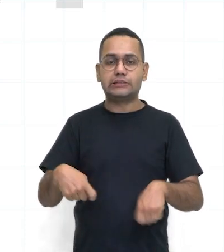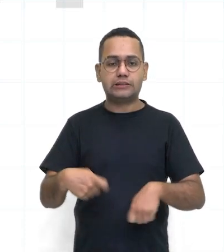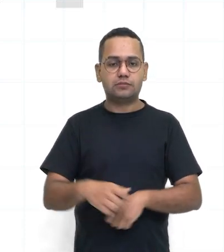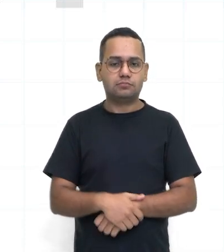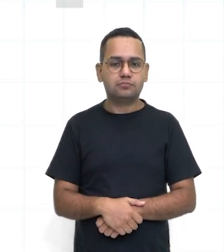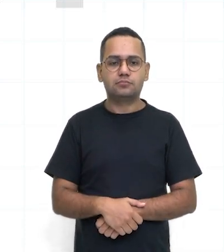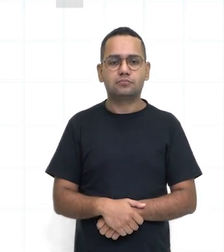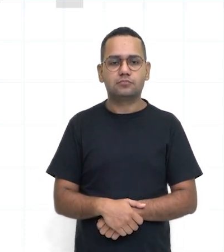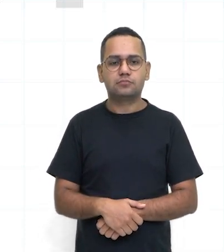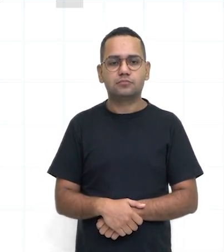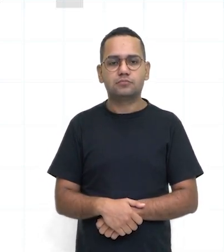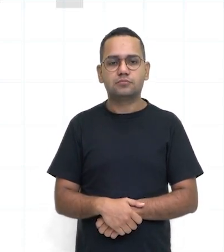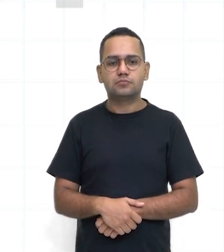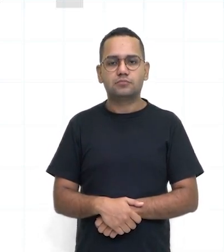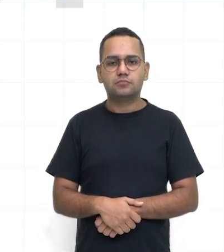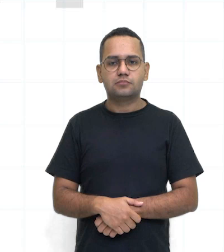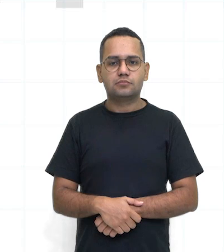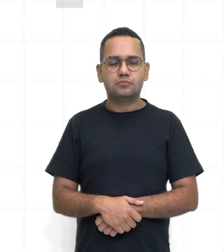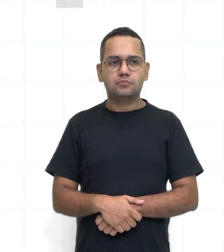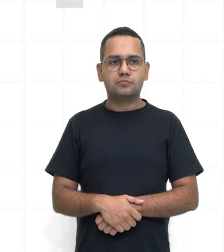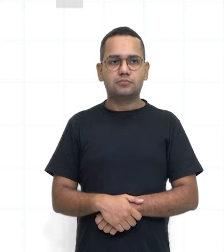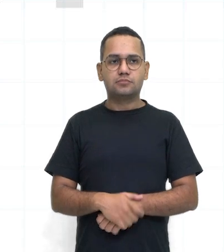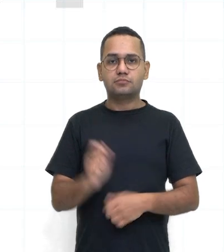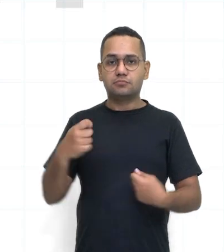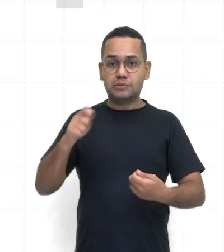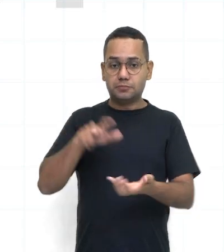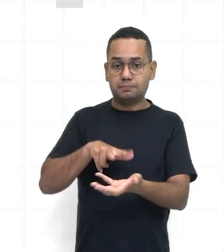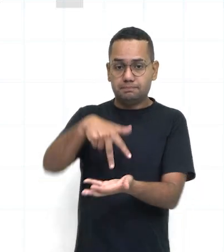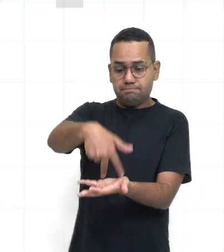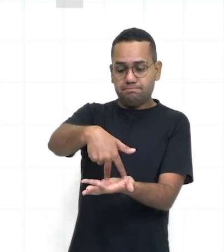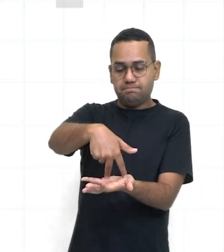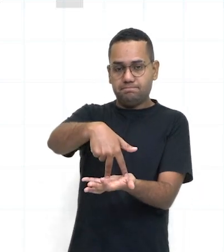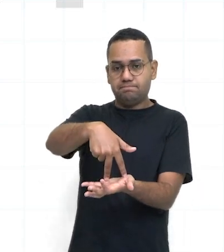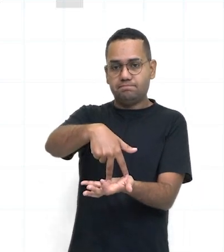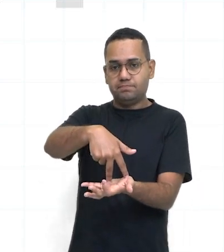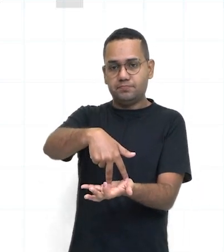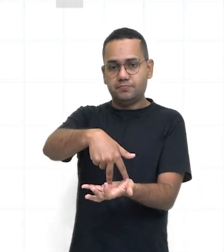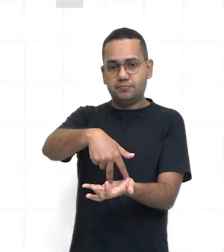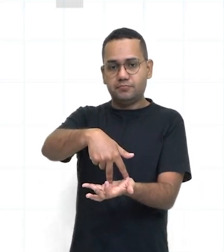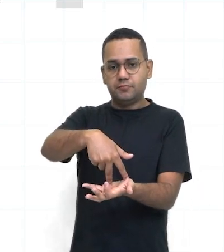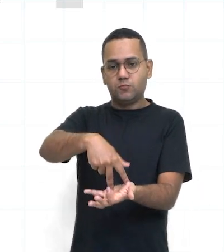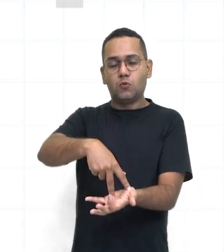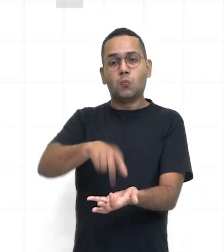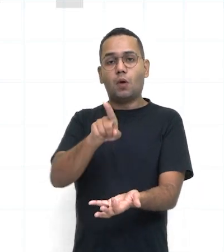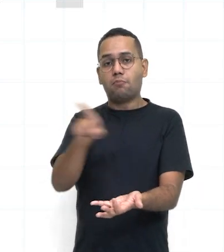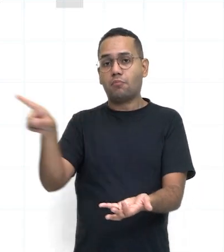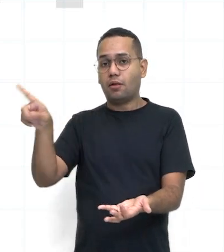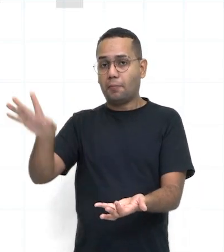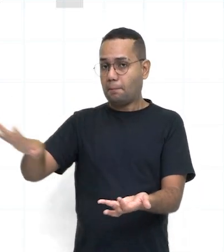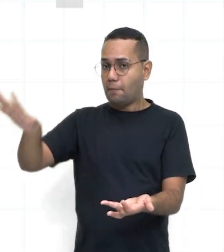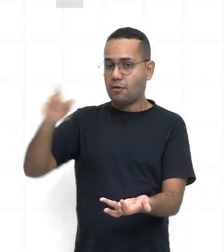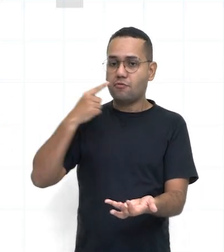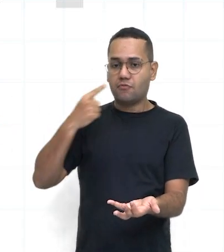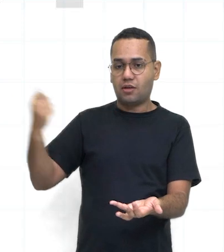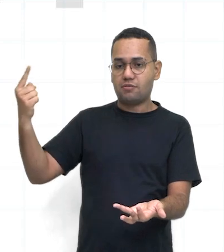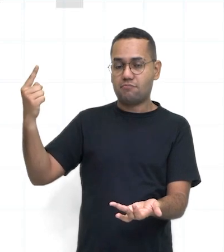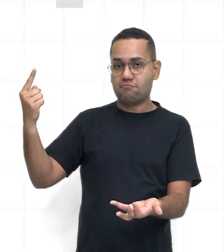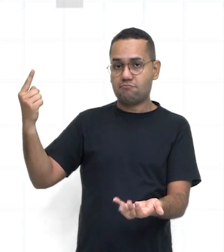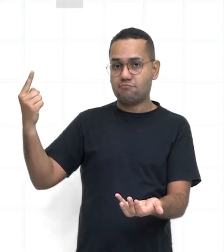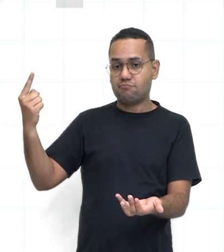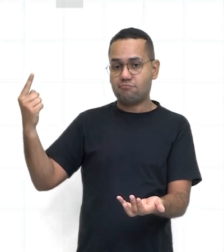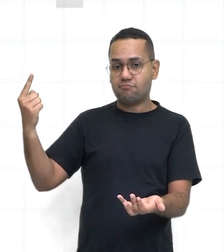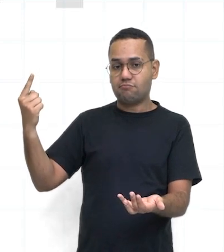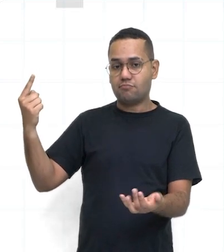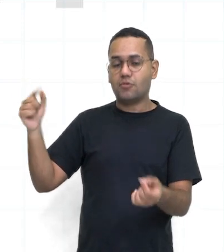são mantidas em alinhamento vertical, com ênfase na elegância e no alongamento do